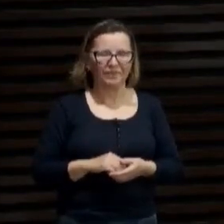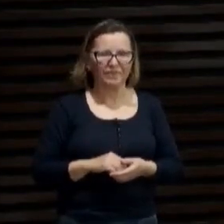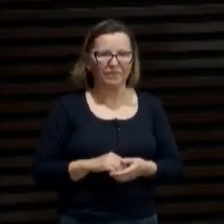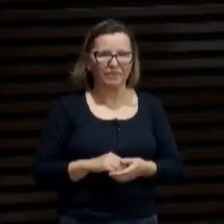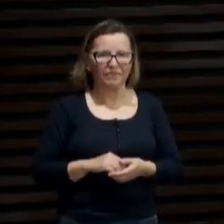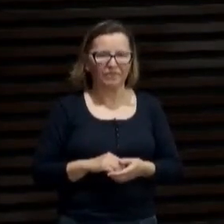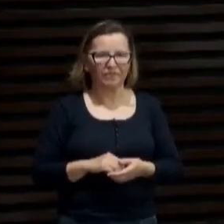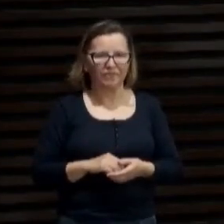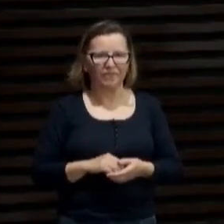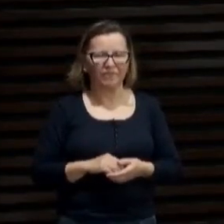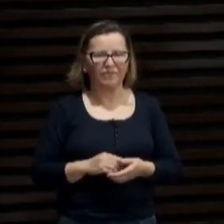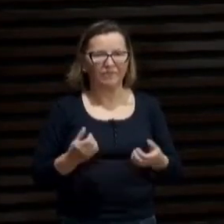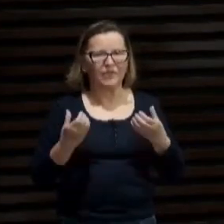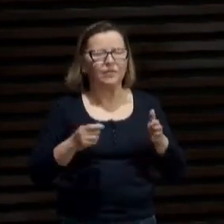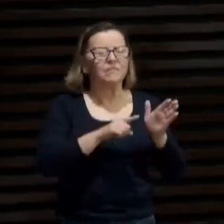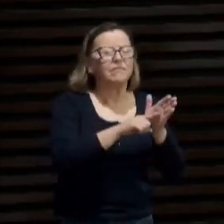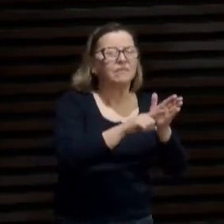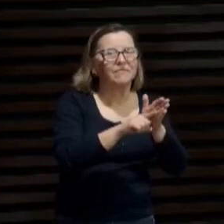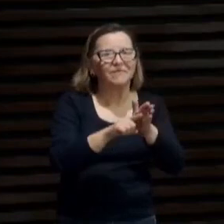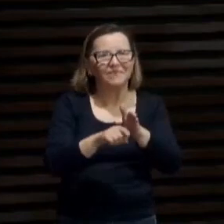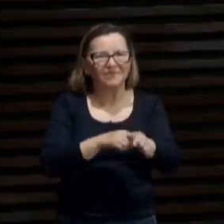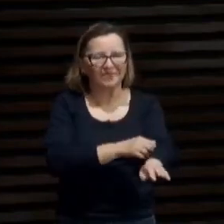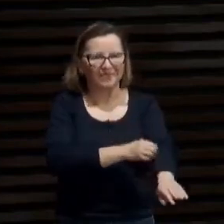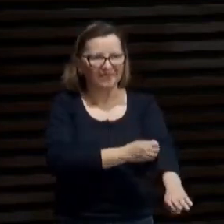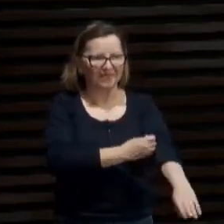E aqui eu quero fazer uma pergunta para você.